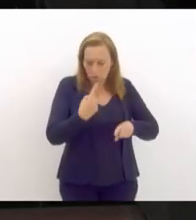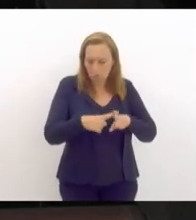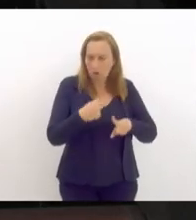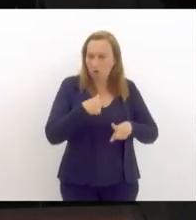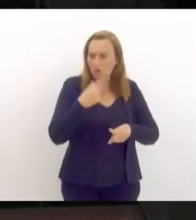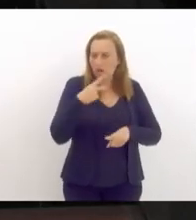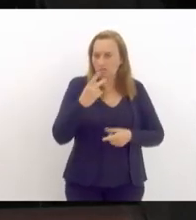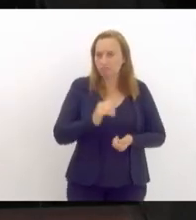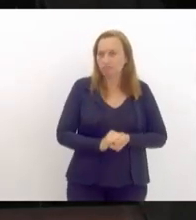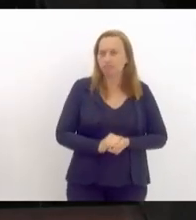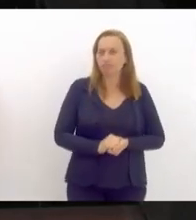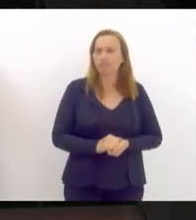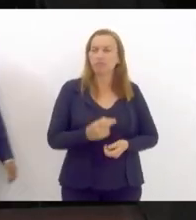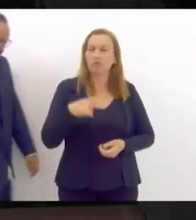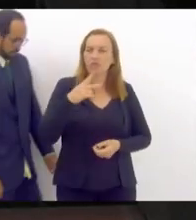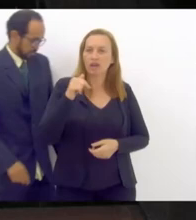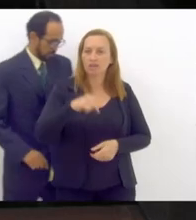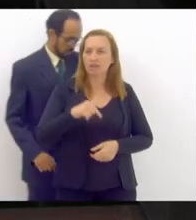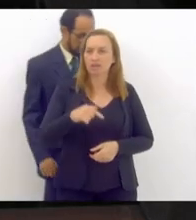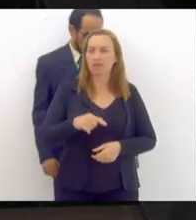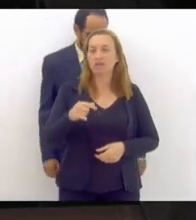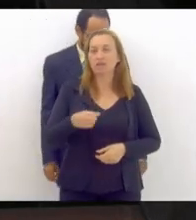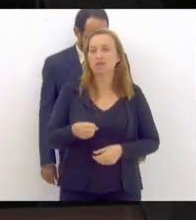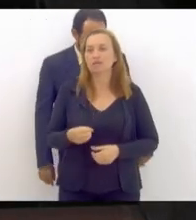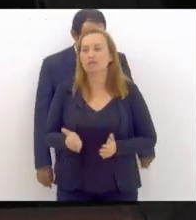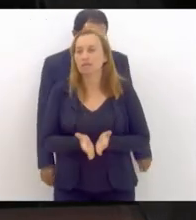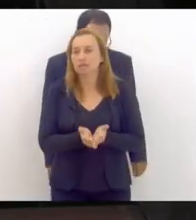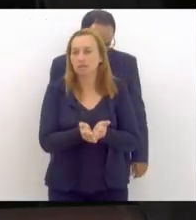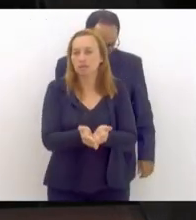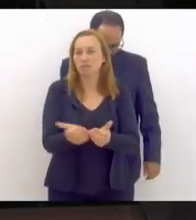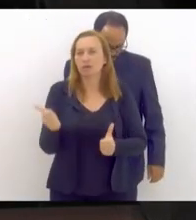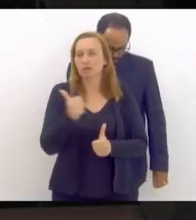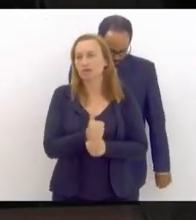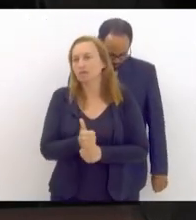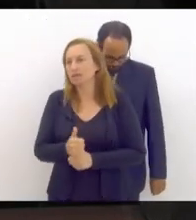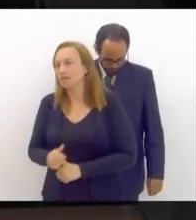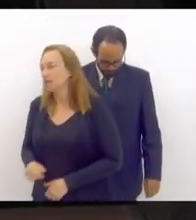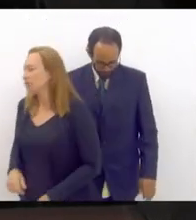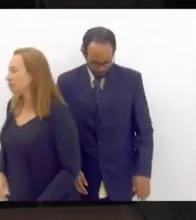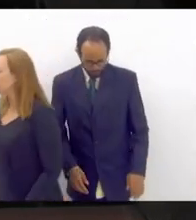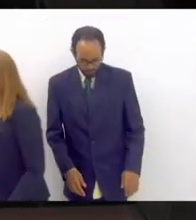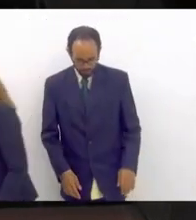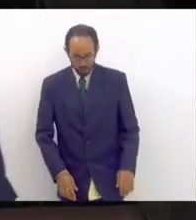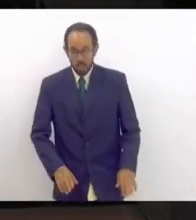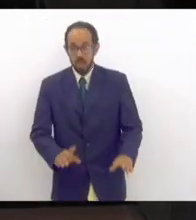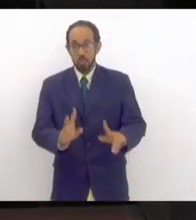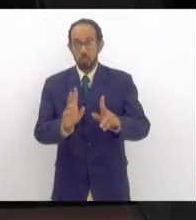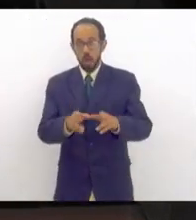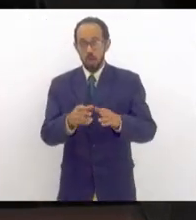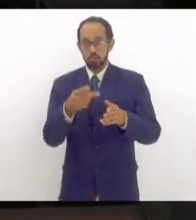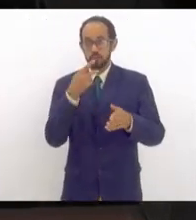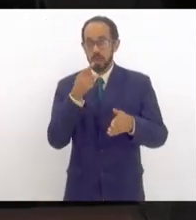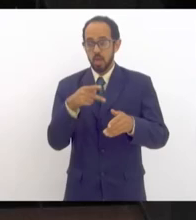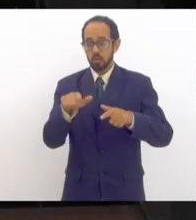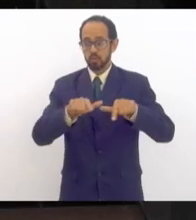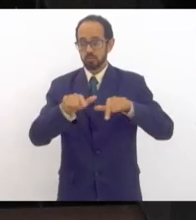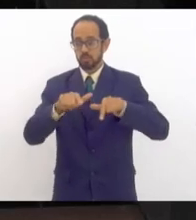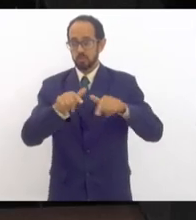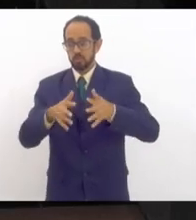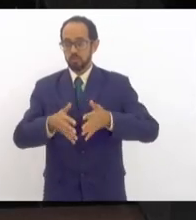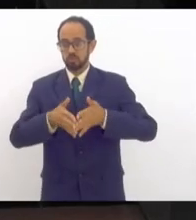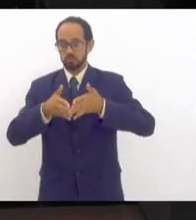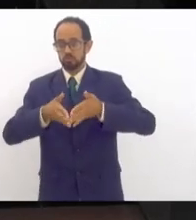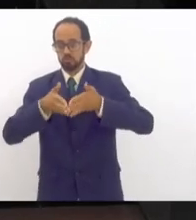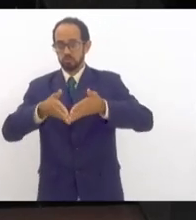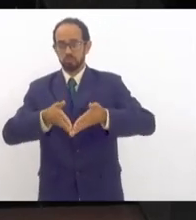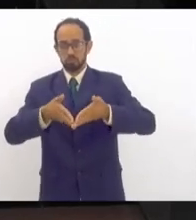que eu falo isso como foi bem colocado aqui na situação das barcas que é uma concessão pública de transporte aquaviário que tá na